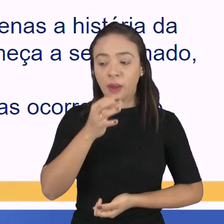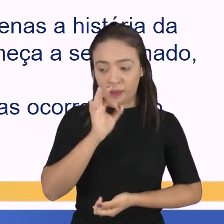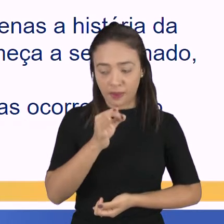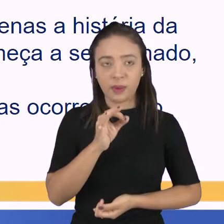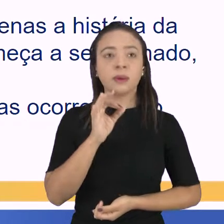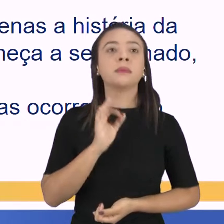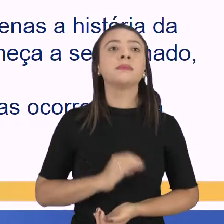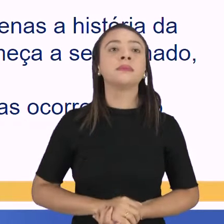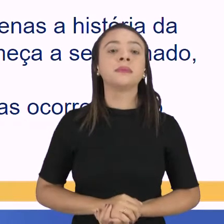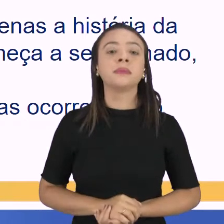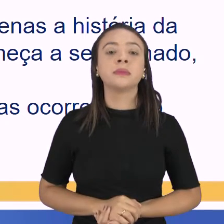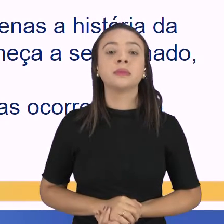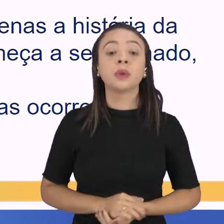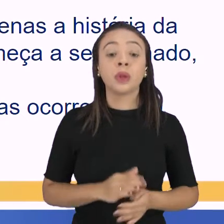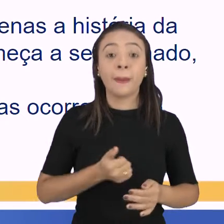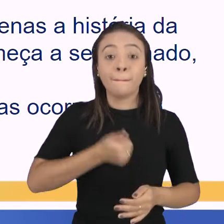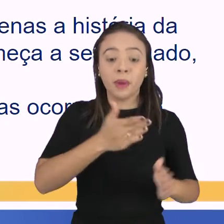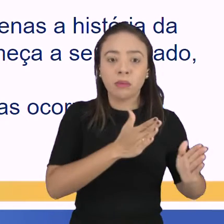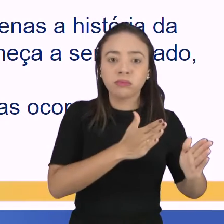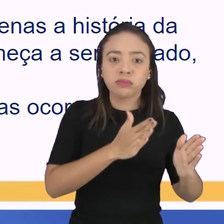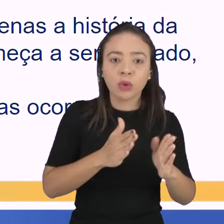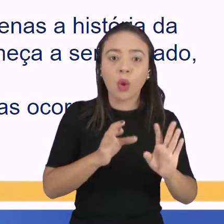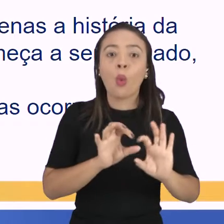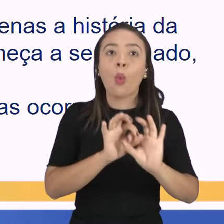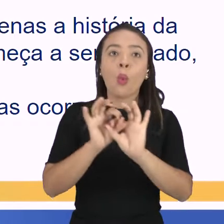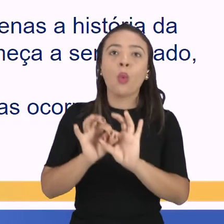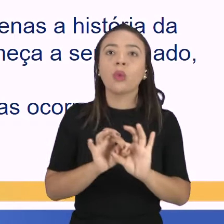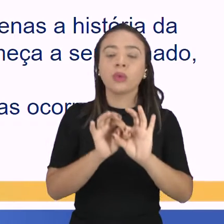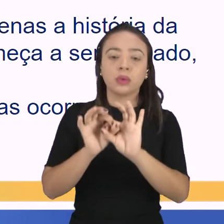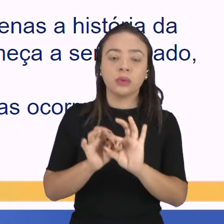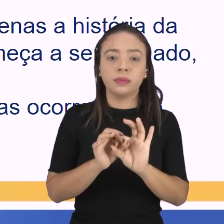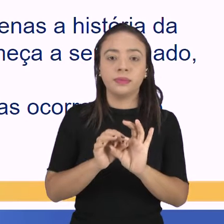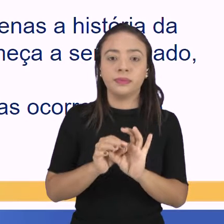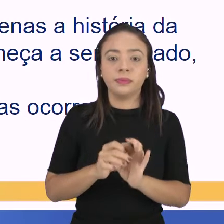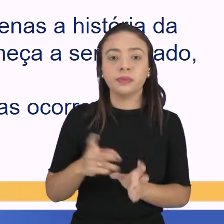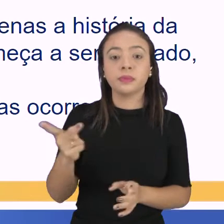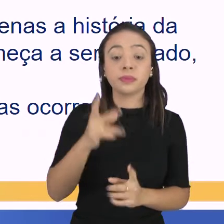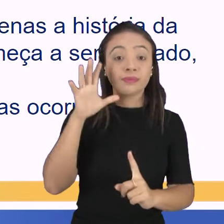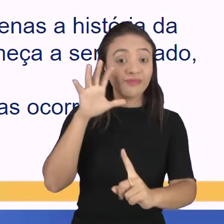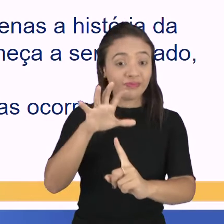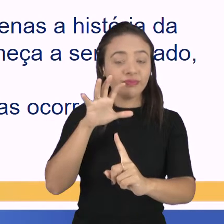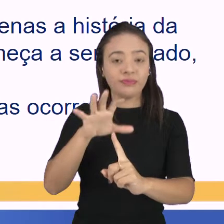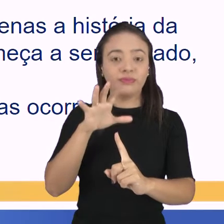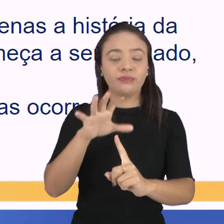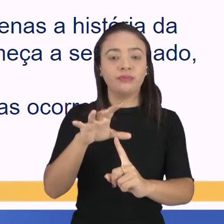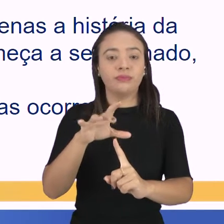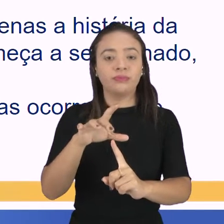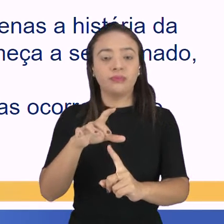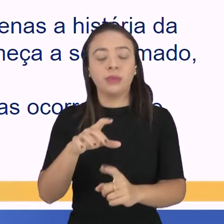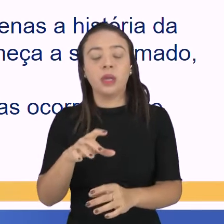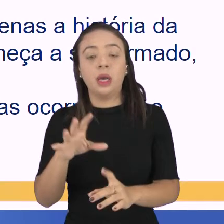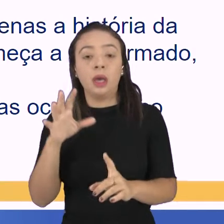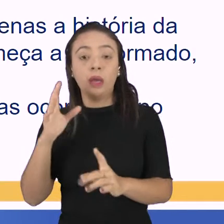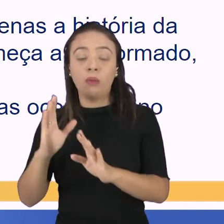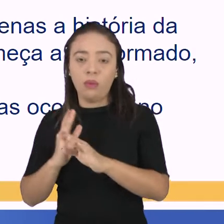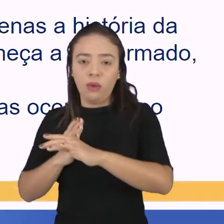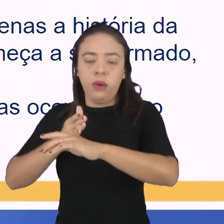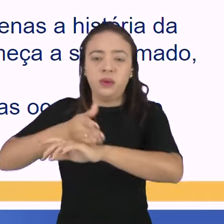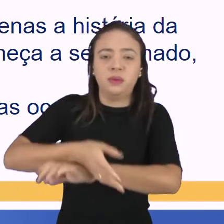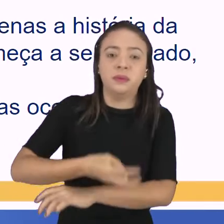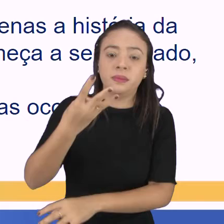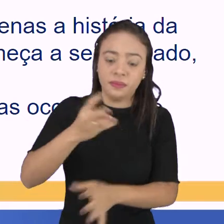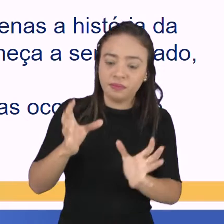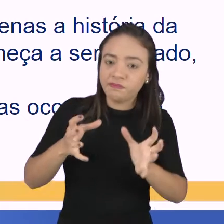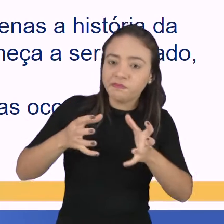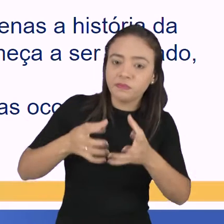que lá na primeira fase houve aquela junção linguística, as primeiras influências, né? A invasão das 3 tribos da Grã-Bretanha, e aí